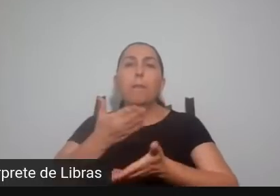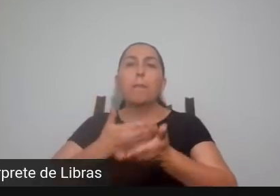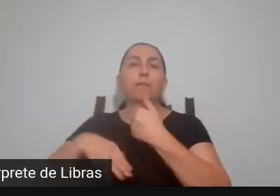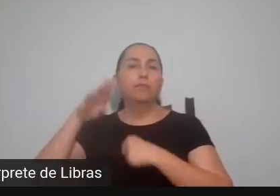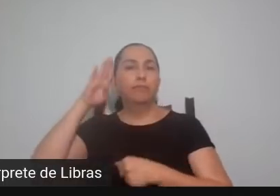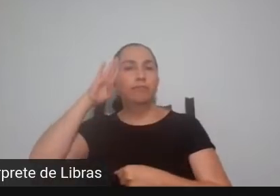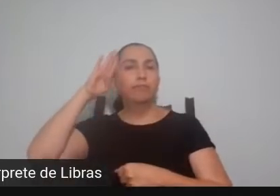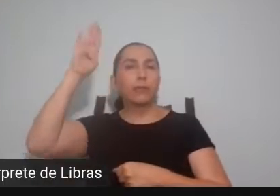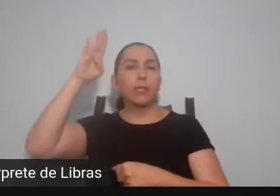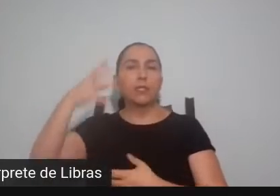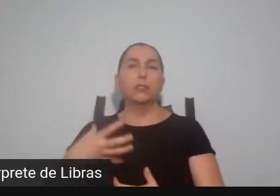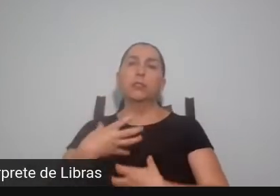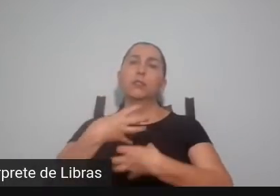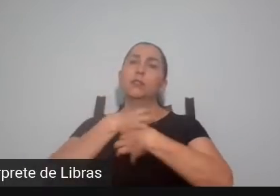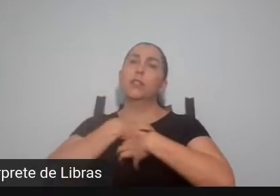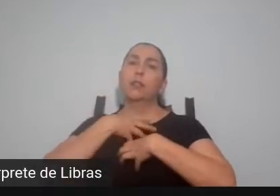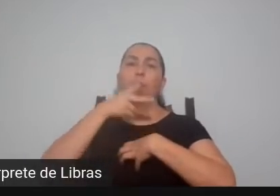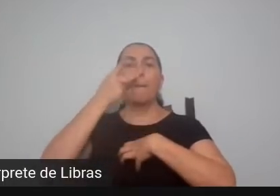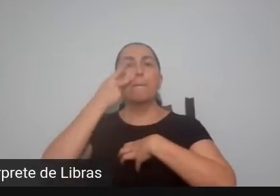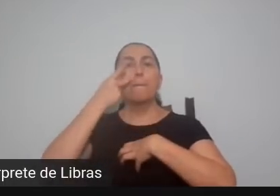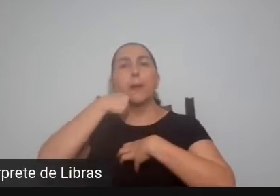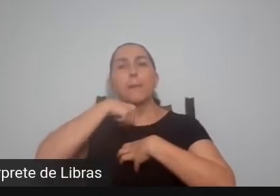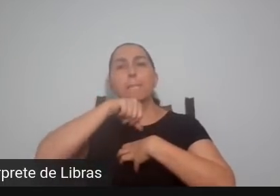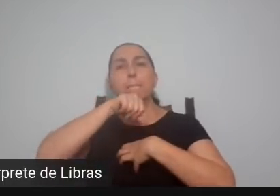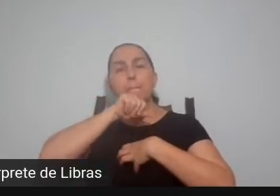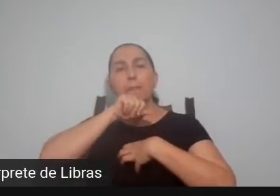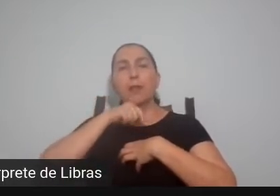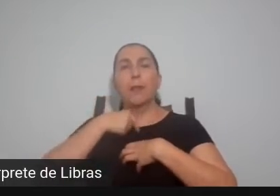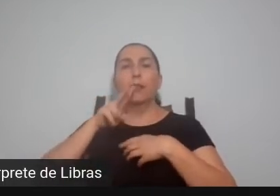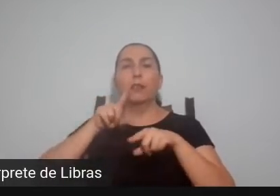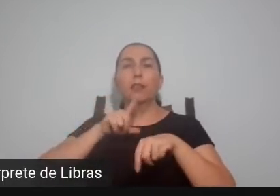tem deixado pais e professores angustiados, uhum, né, Dom?